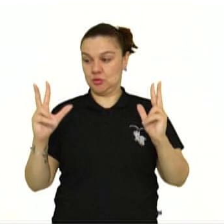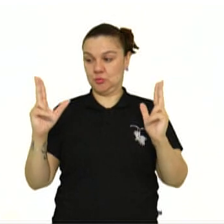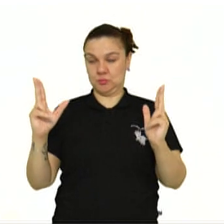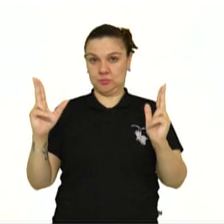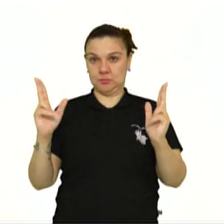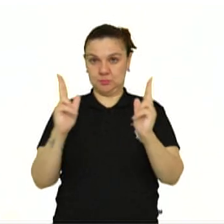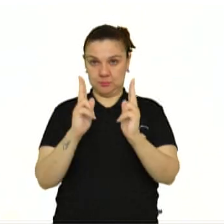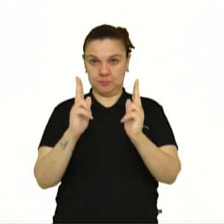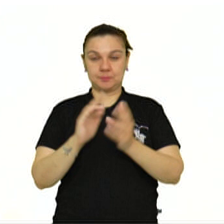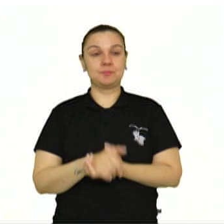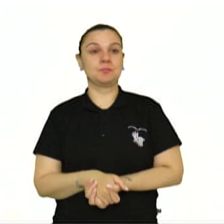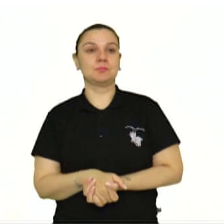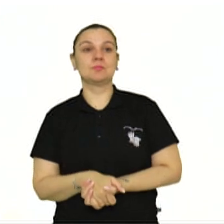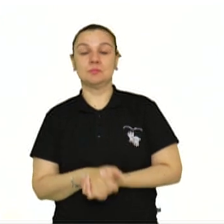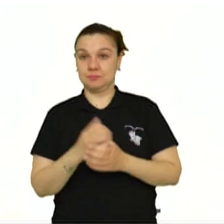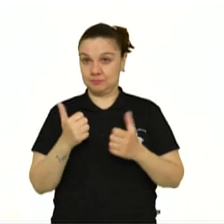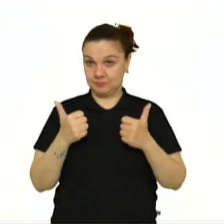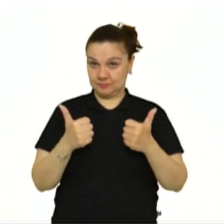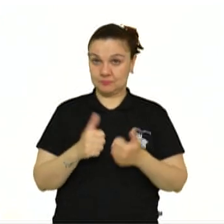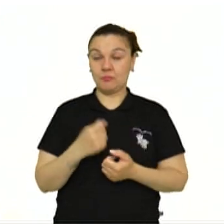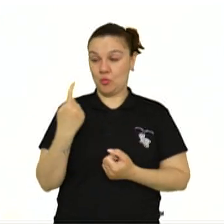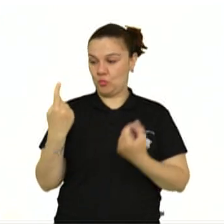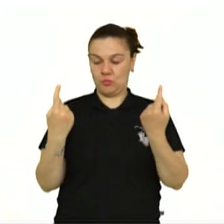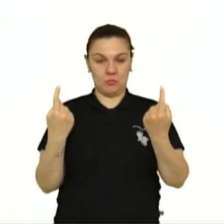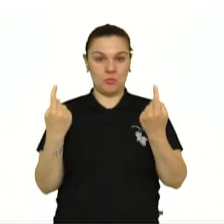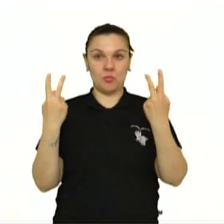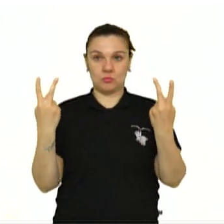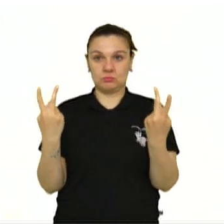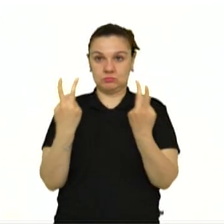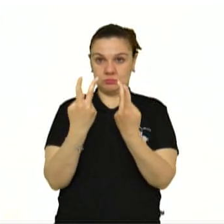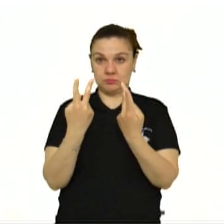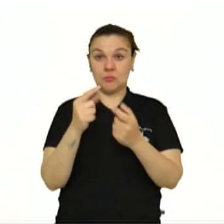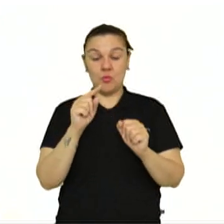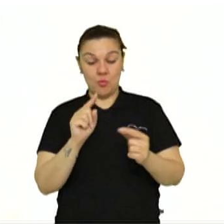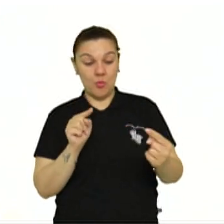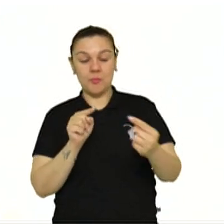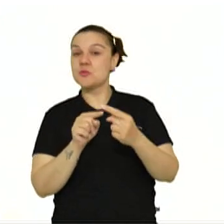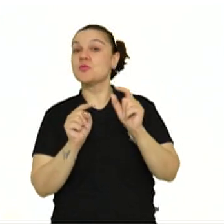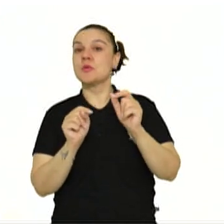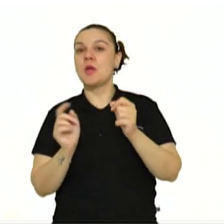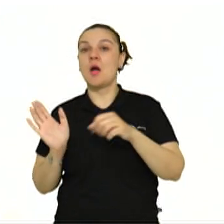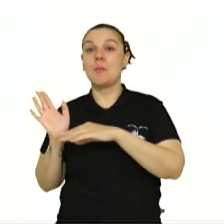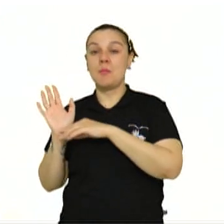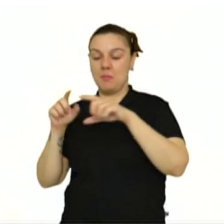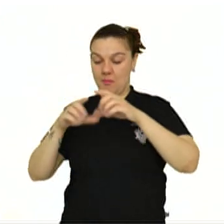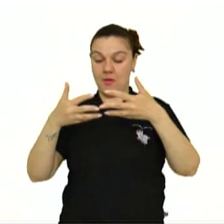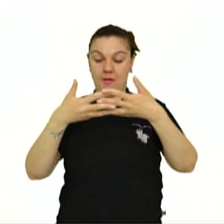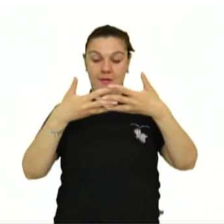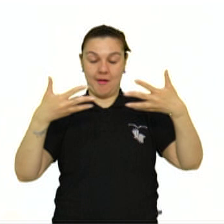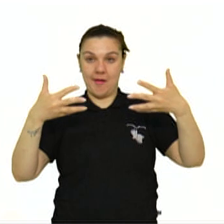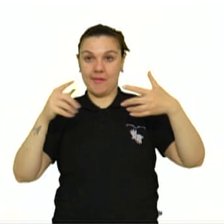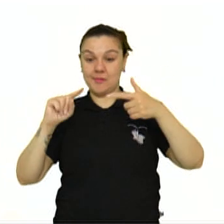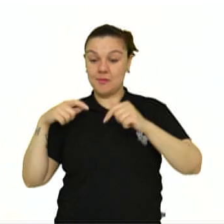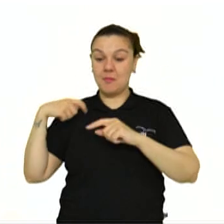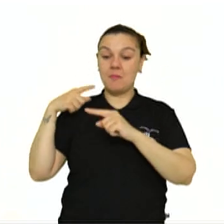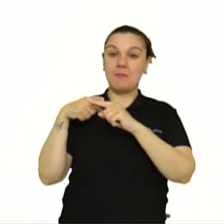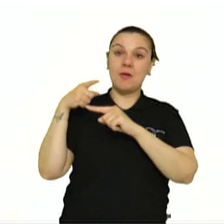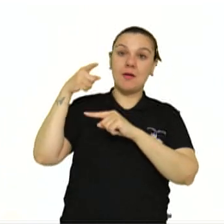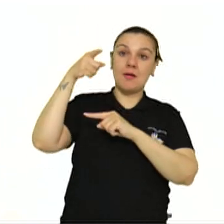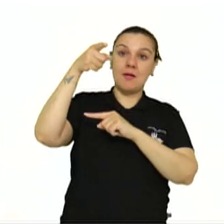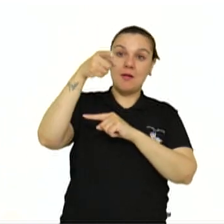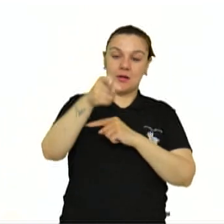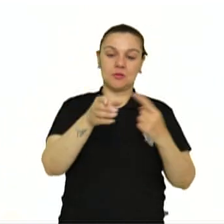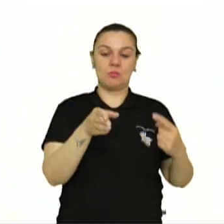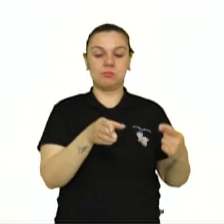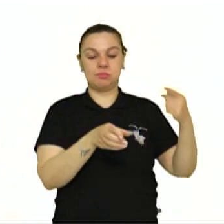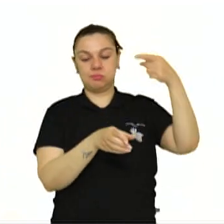duplas, tá? 1 contra 1, 2 contra 2. O objetivo é bater a bola para que ela passe por cima da rede que divide o campo, na